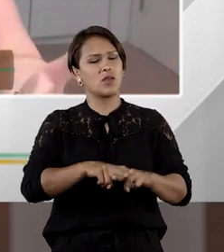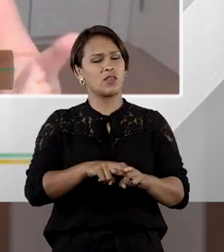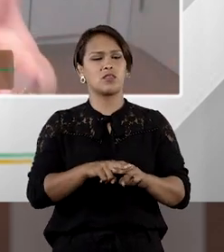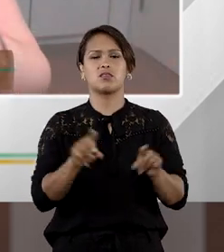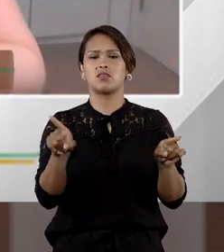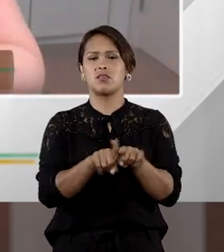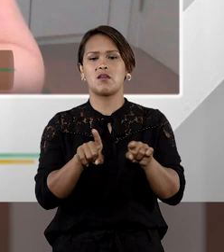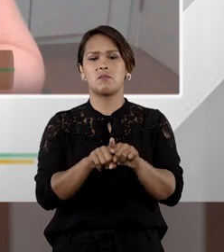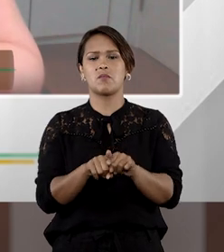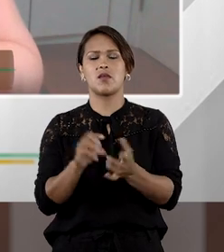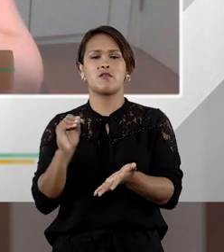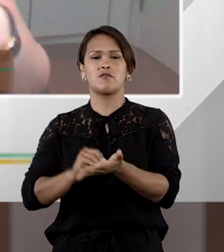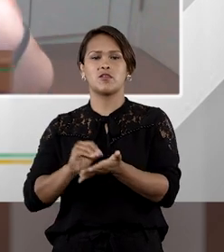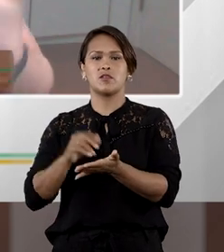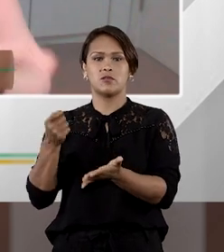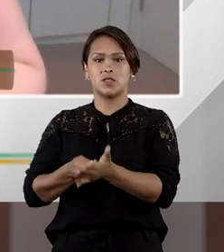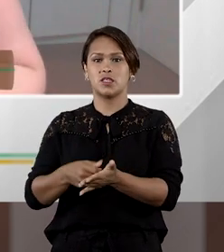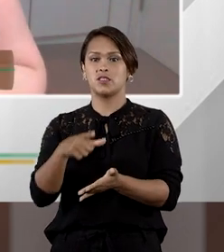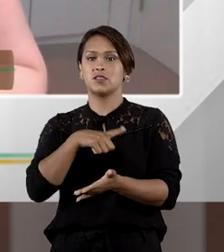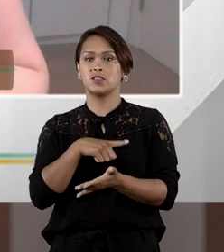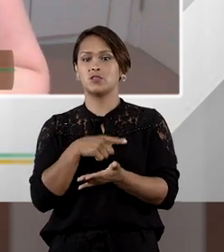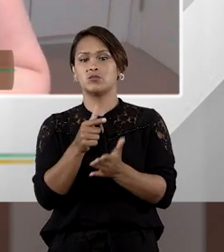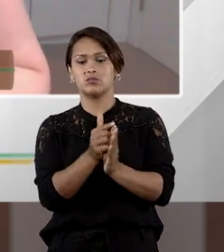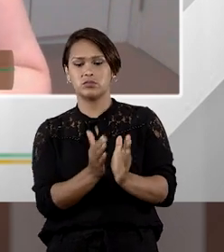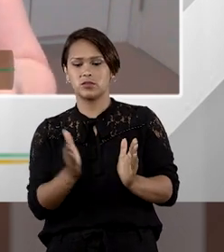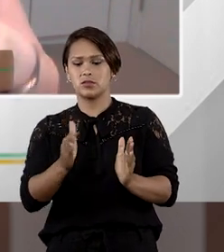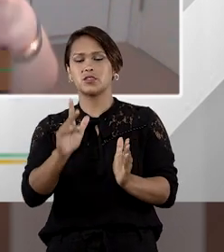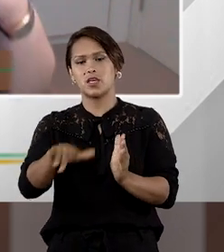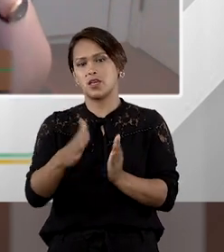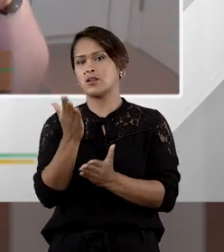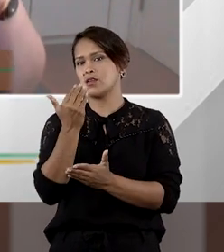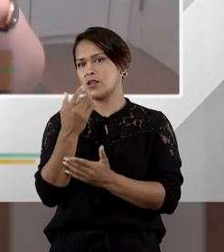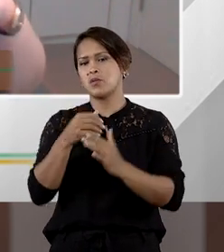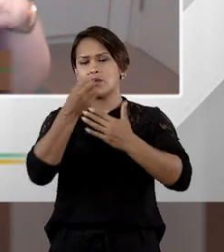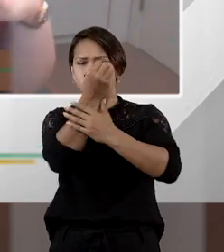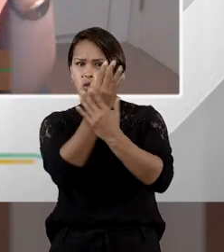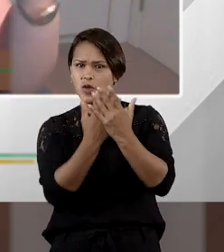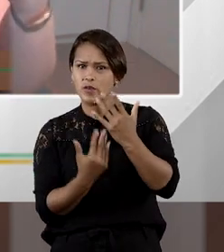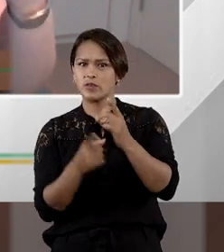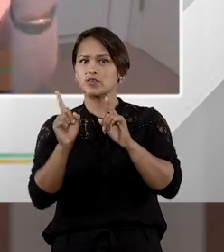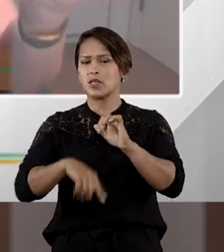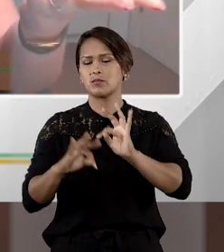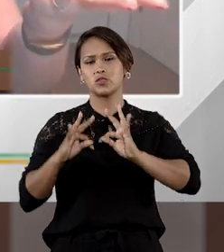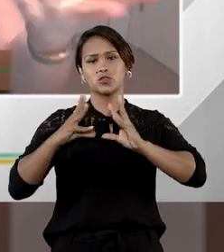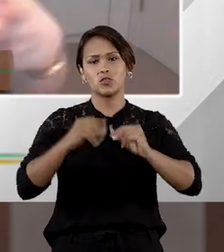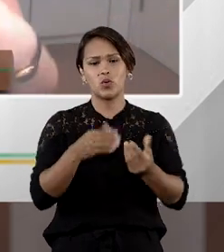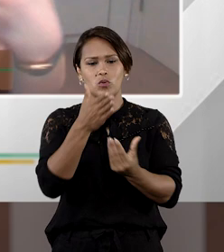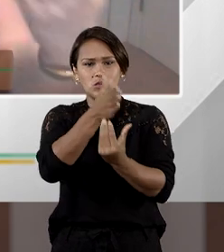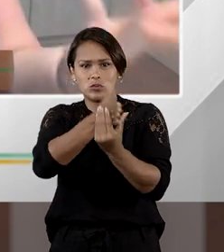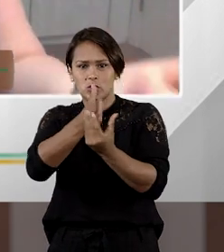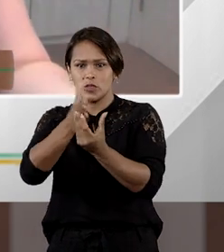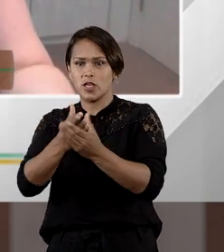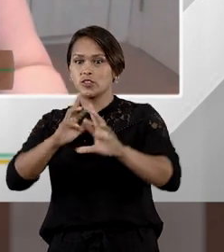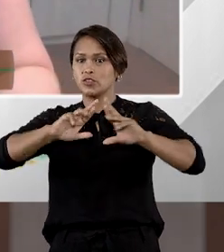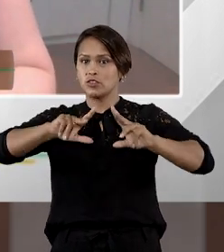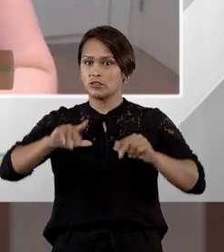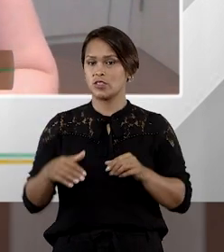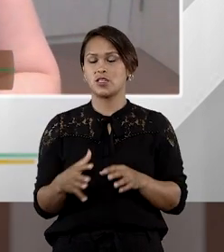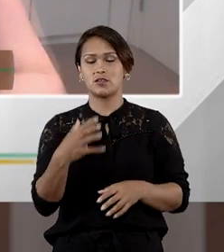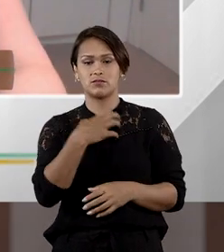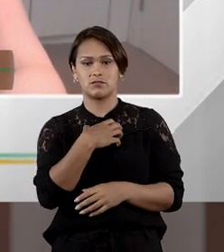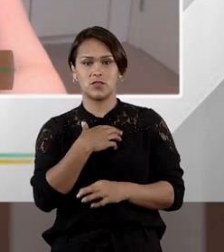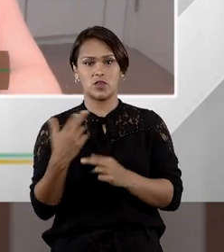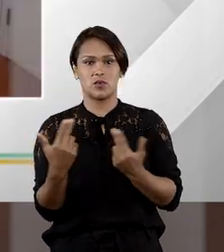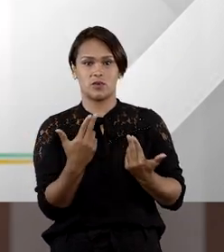também não pagaria. Então, eu acho que tem um espaço para a prisão do devedor de alimentos, mas tem que ser bem filtrada para os casos em que realmente vai fazer